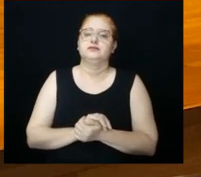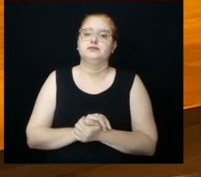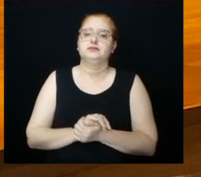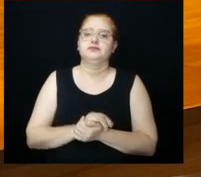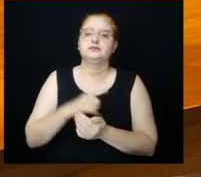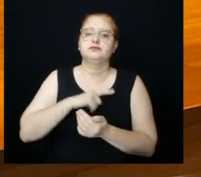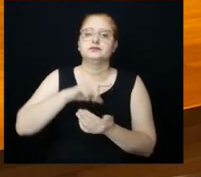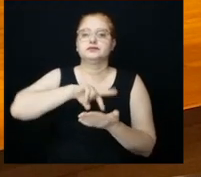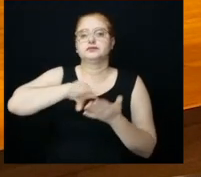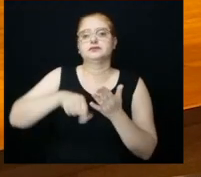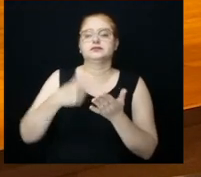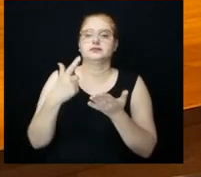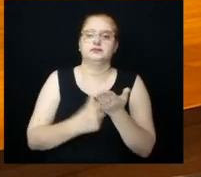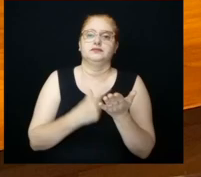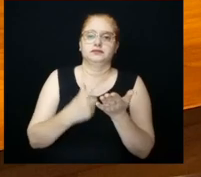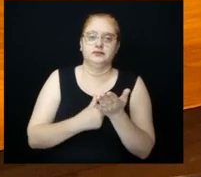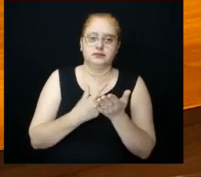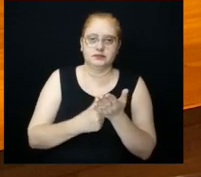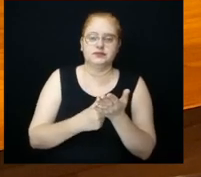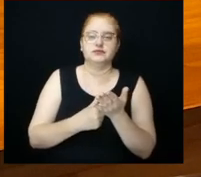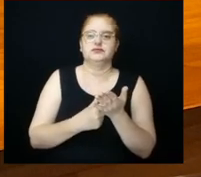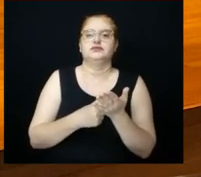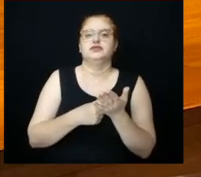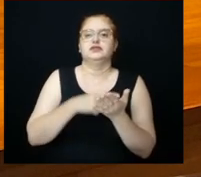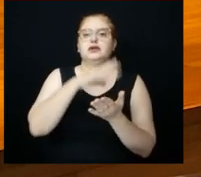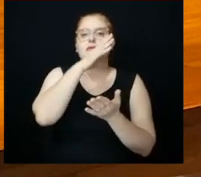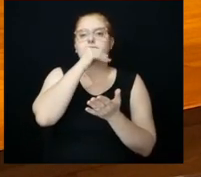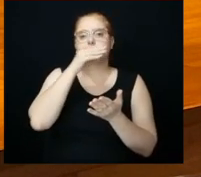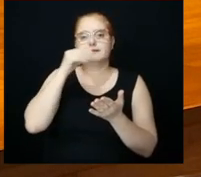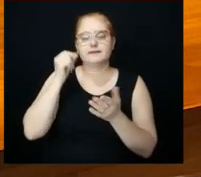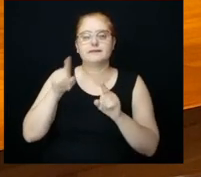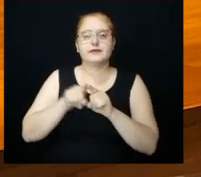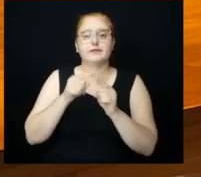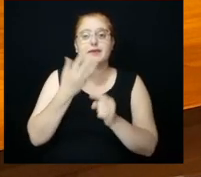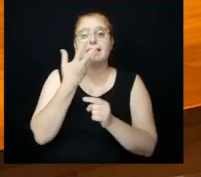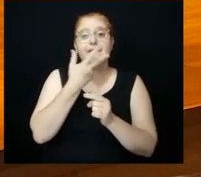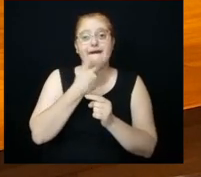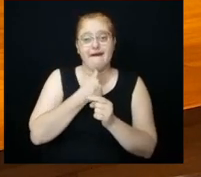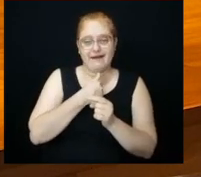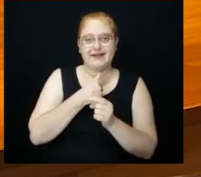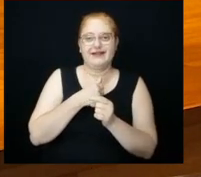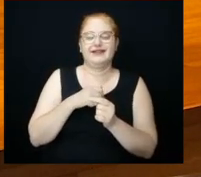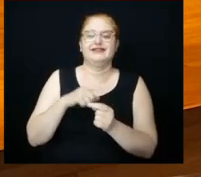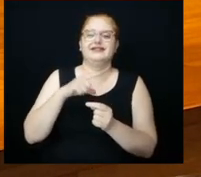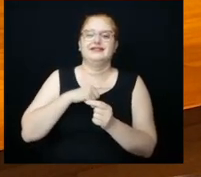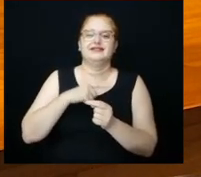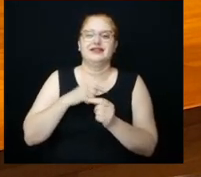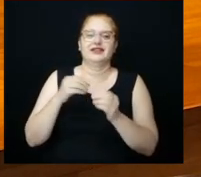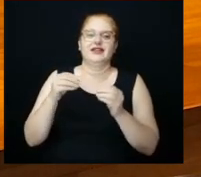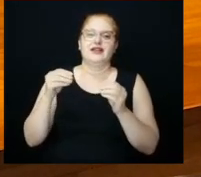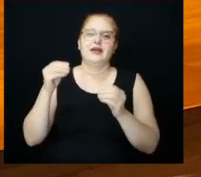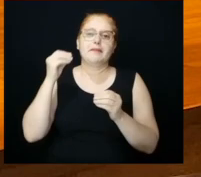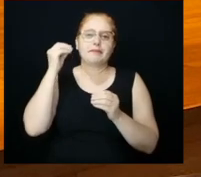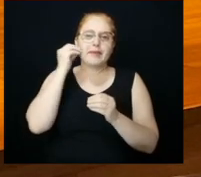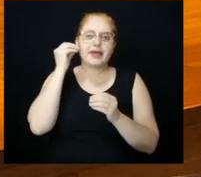Ele tem vários livros infanto-juvenis e para crianças. Todos esses aqui são Beijo da Palavrinha,